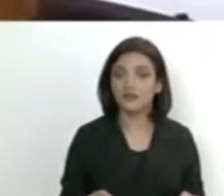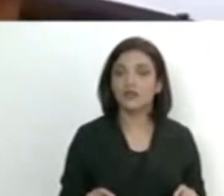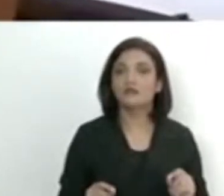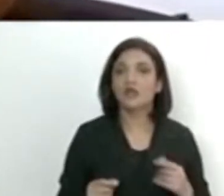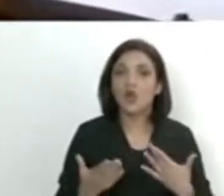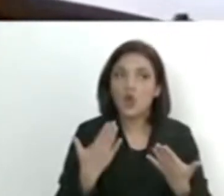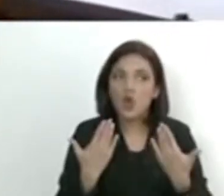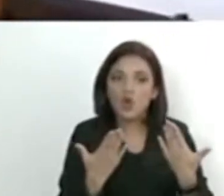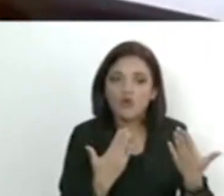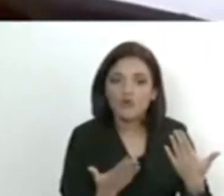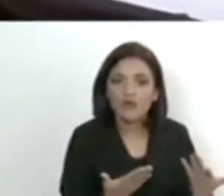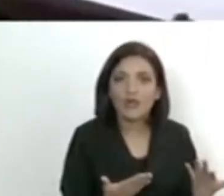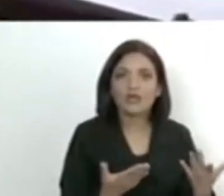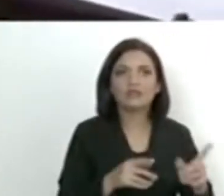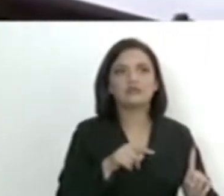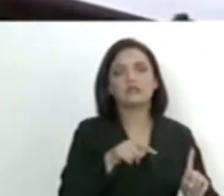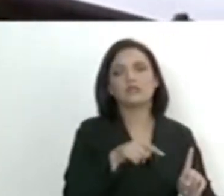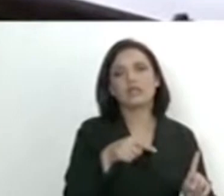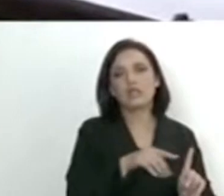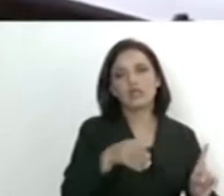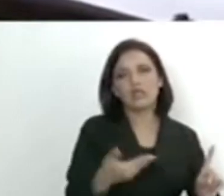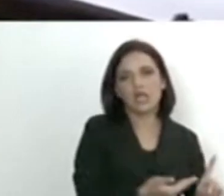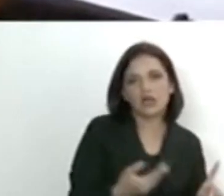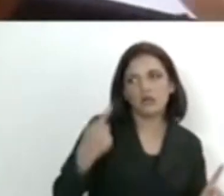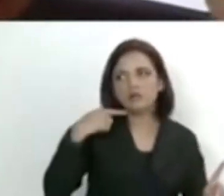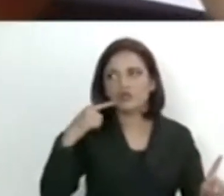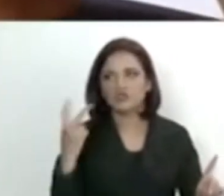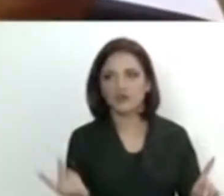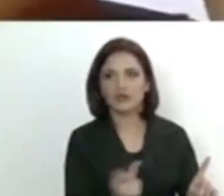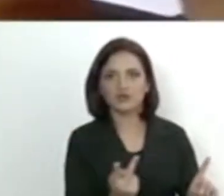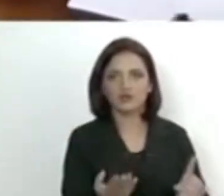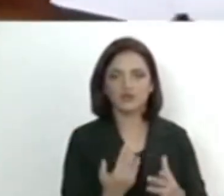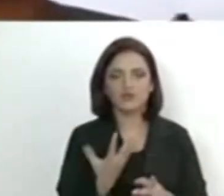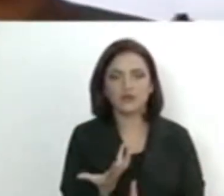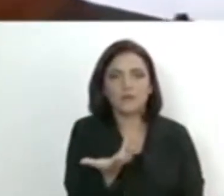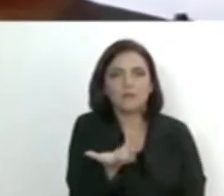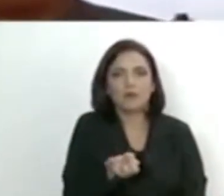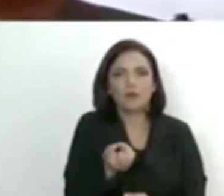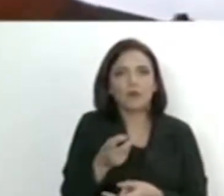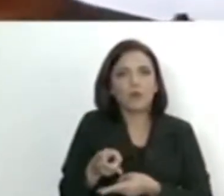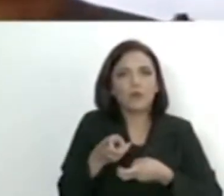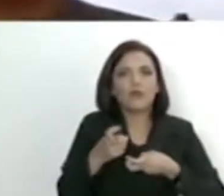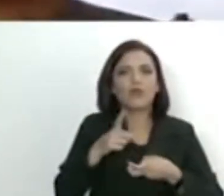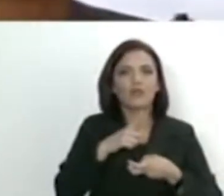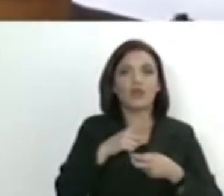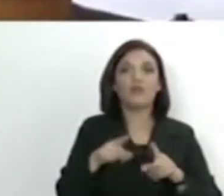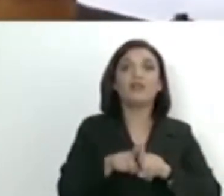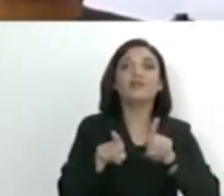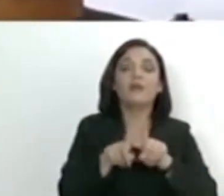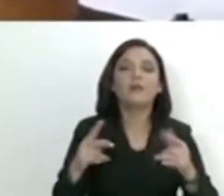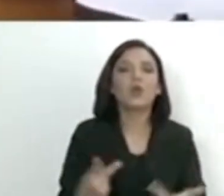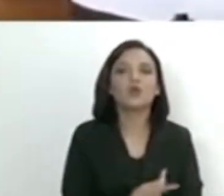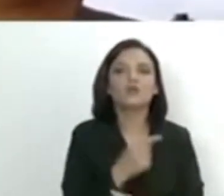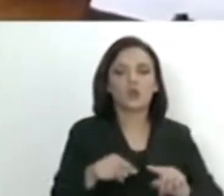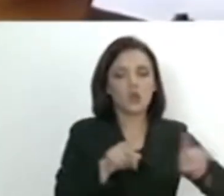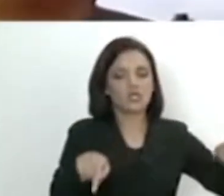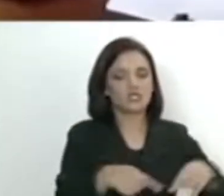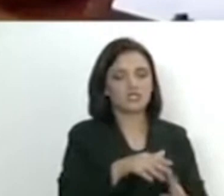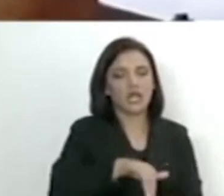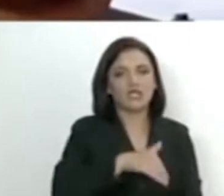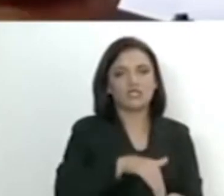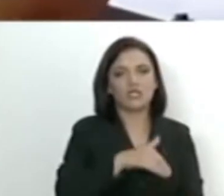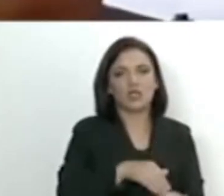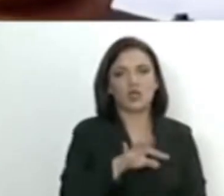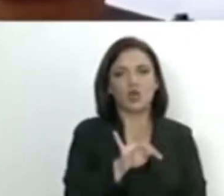retorno ao país mas sabemos que eles tentaram criar uma Fundação Para administrar Dois Bilhões e